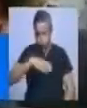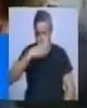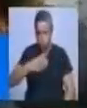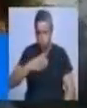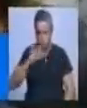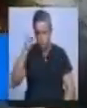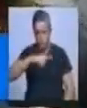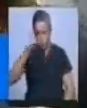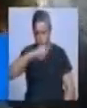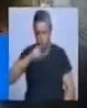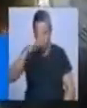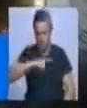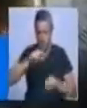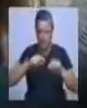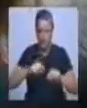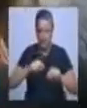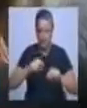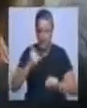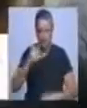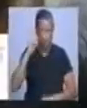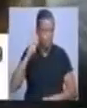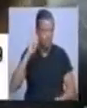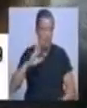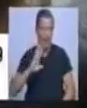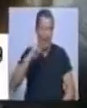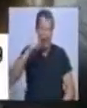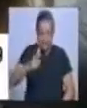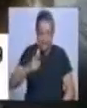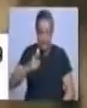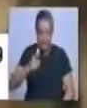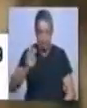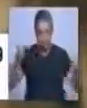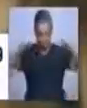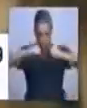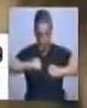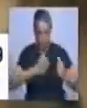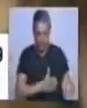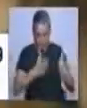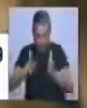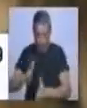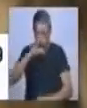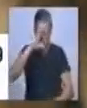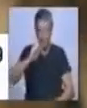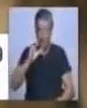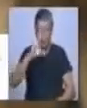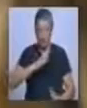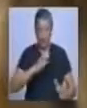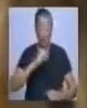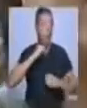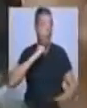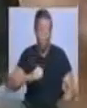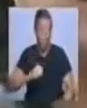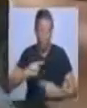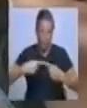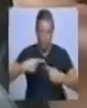para cidadão eleitor, é determinante que amanhã haja uma consequenciação prática da parte do governo. E se não houver, há novo